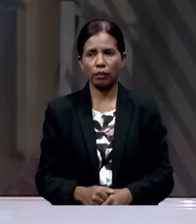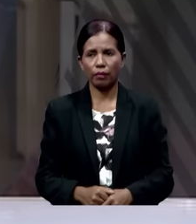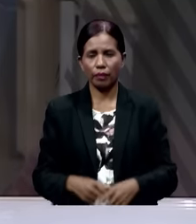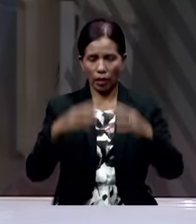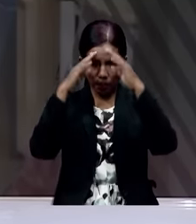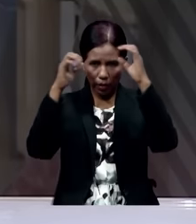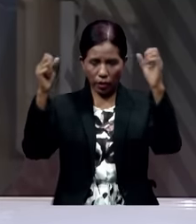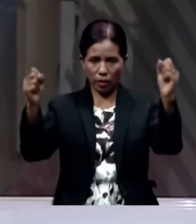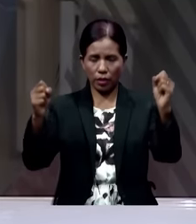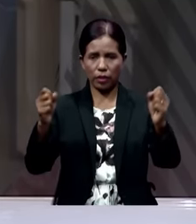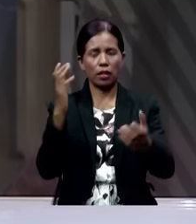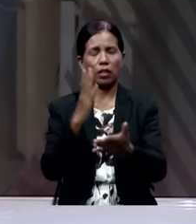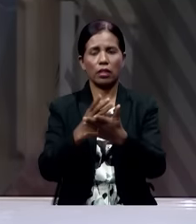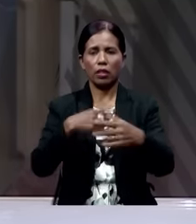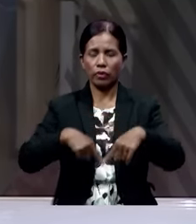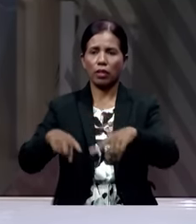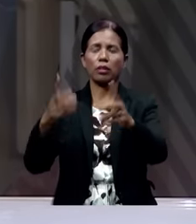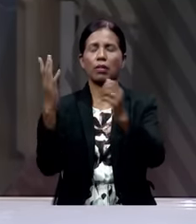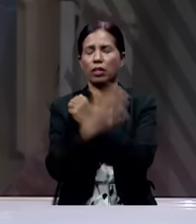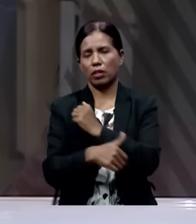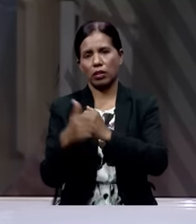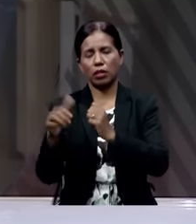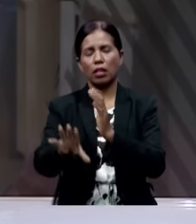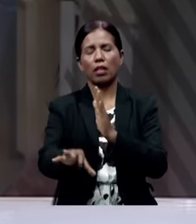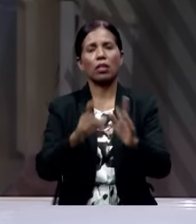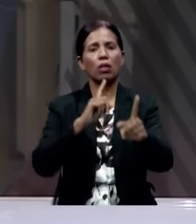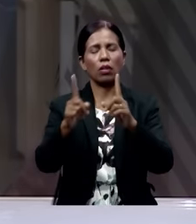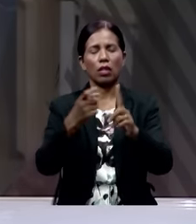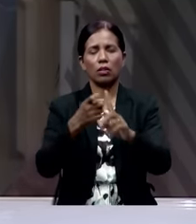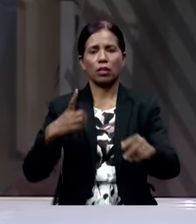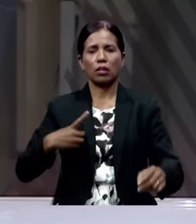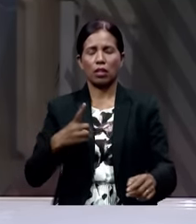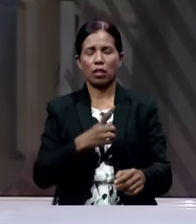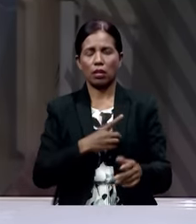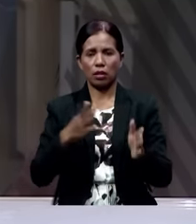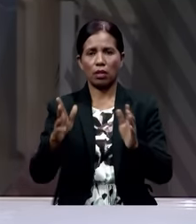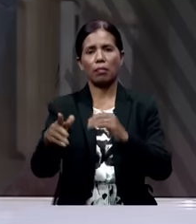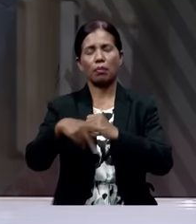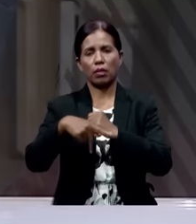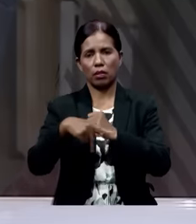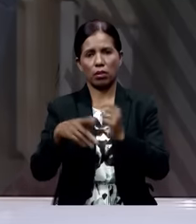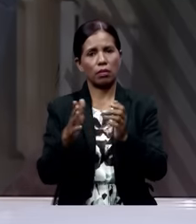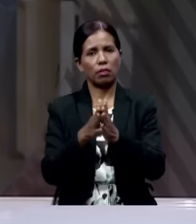Presidente da República cancela a viagem para estrangeiro, afugenta em crítica, russo deputado bancada, oposição.